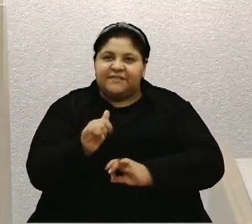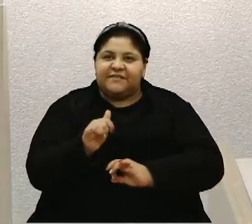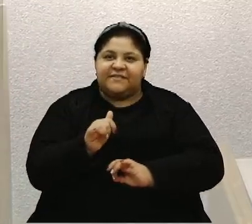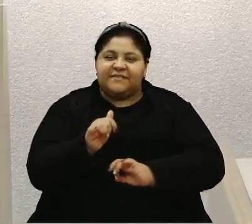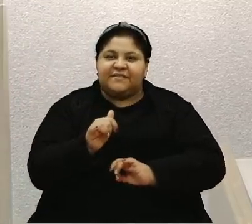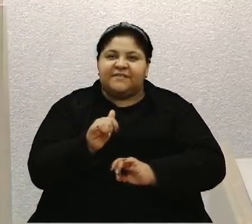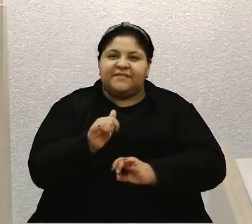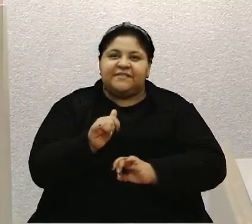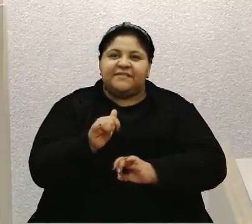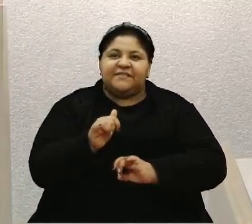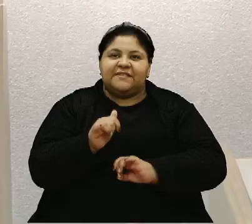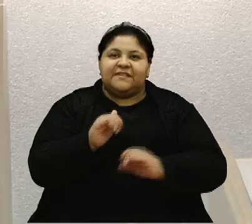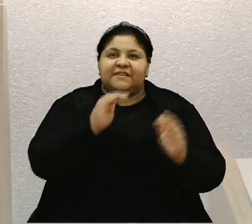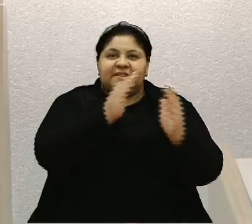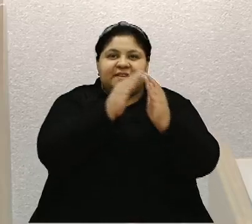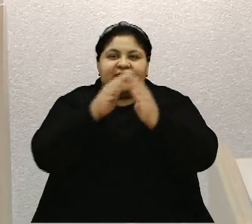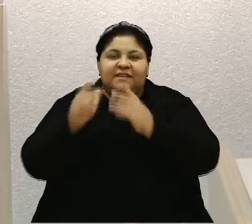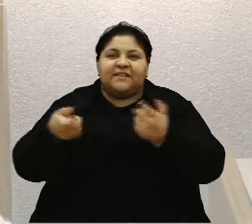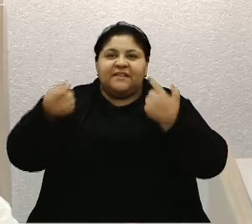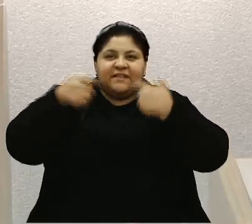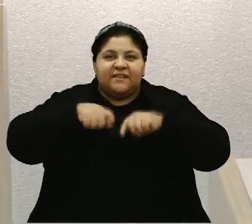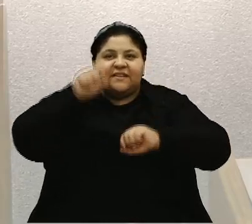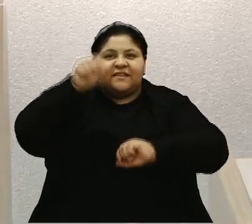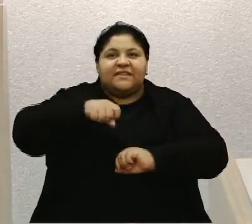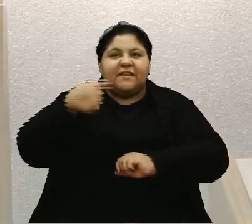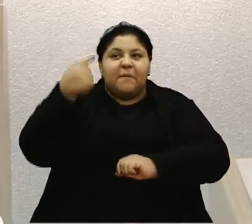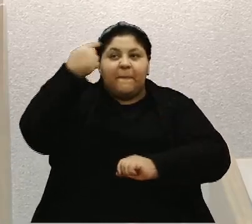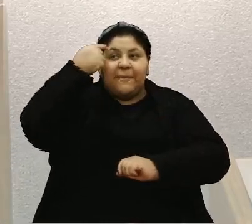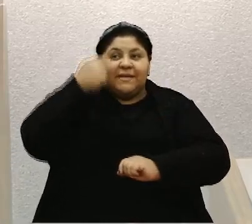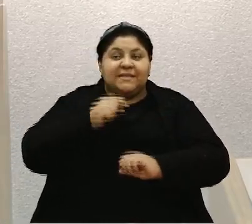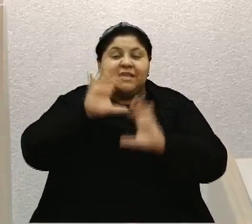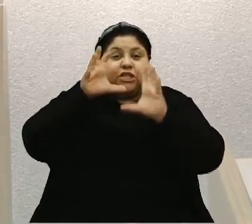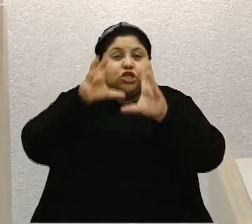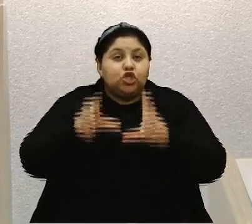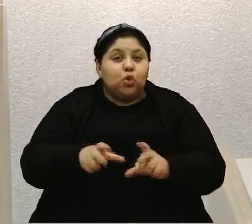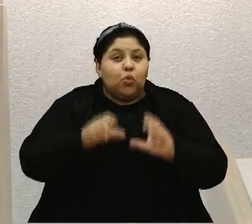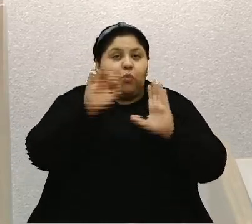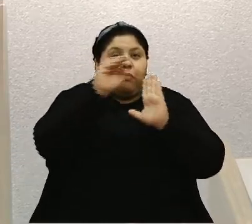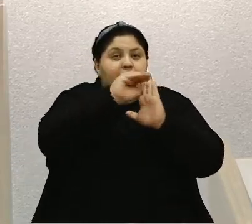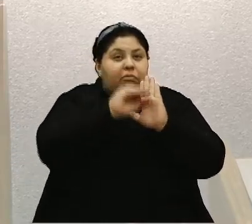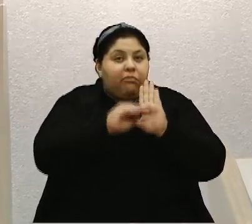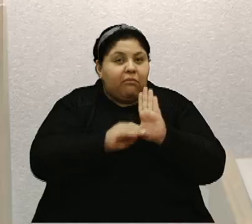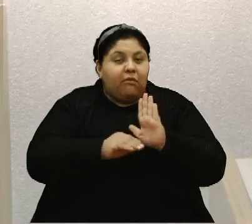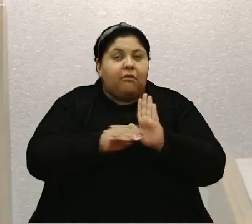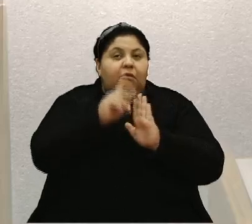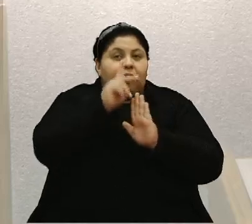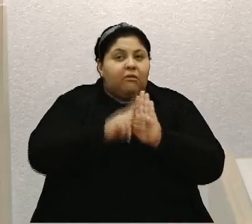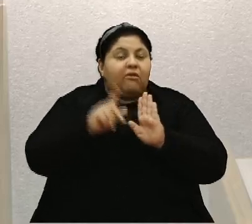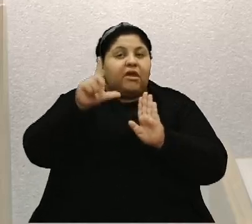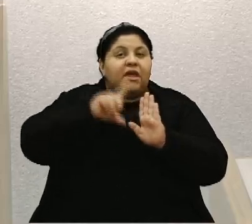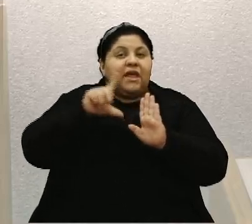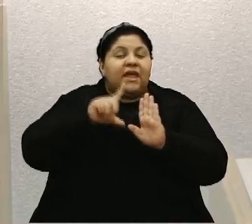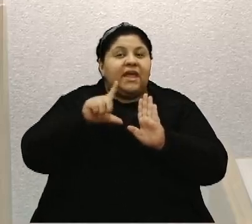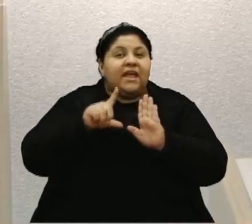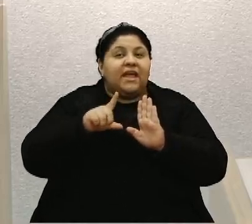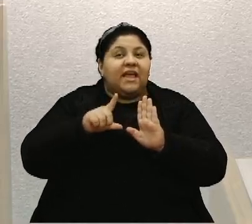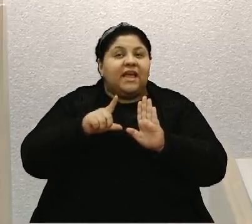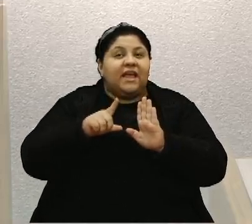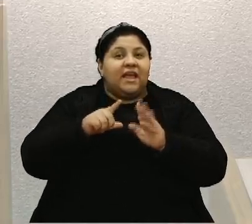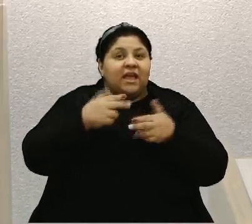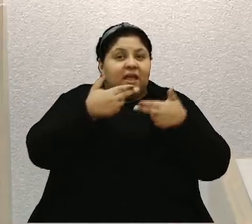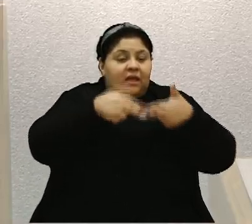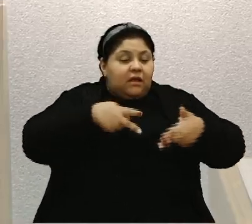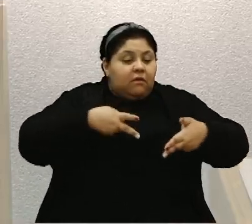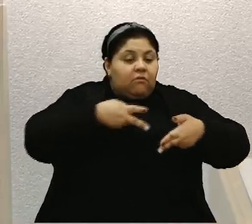novas habitações, a gente precisa, sim, pensar em todo o planejamento do entorno, né? Porque nós tivemos situações em que se inauguraram,